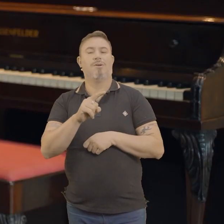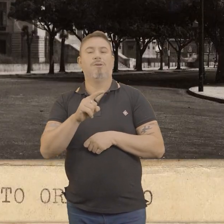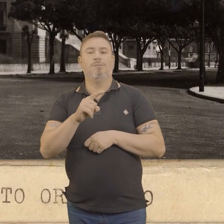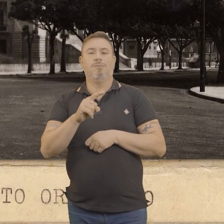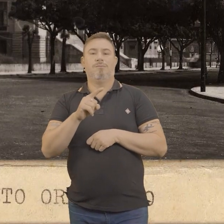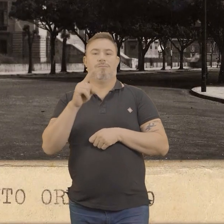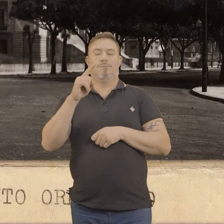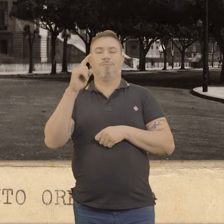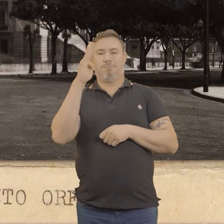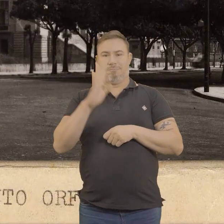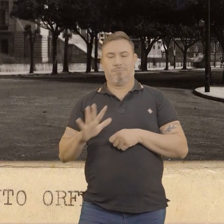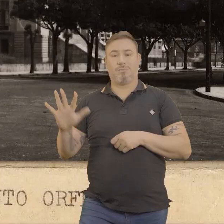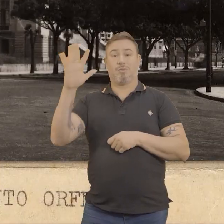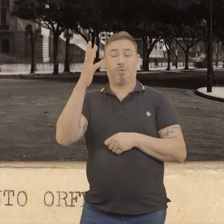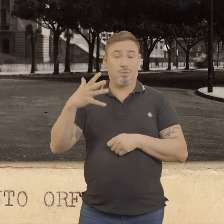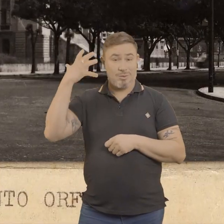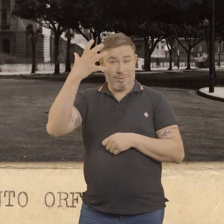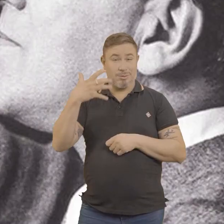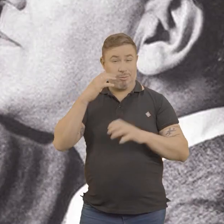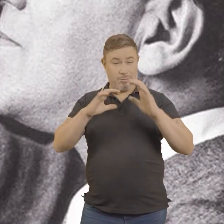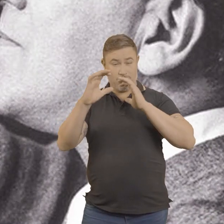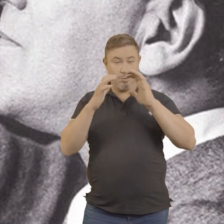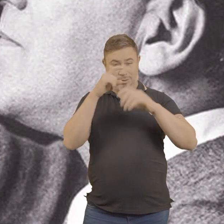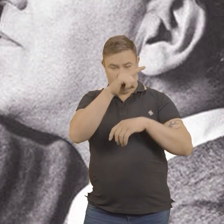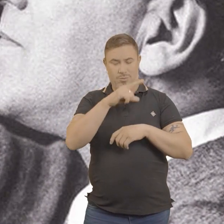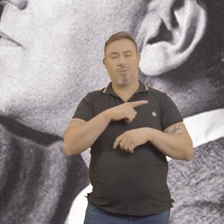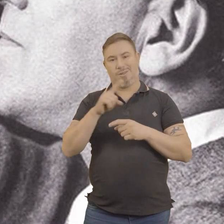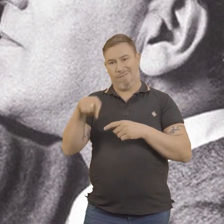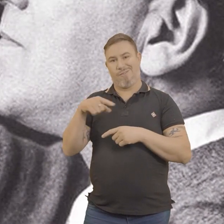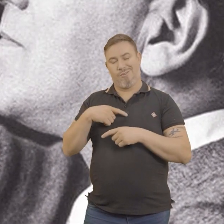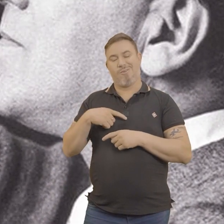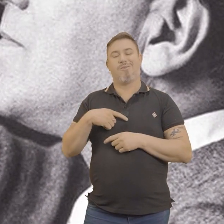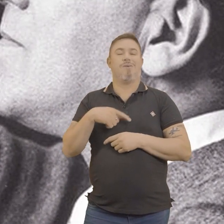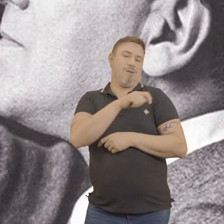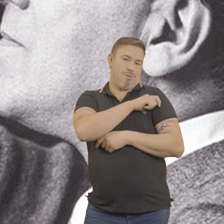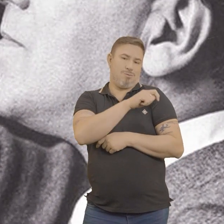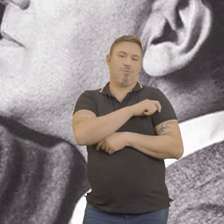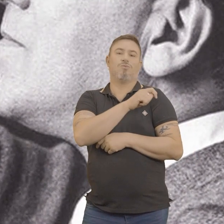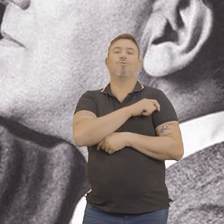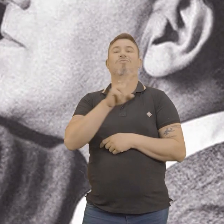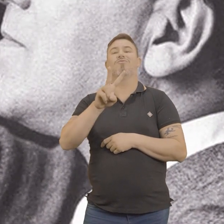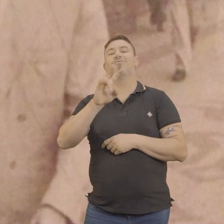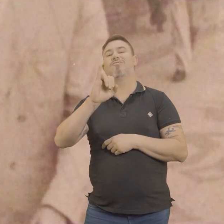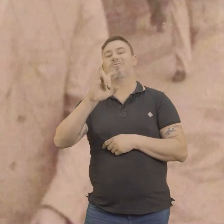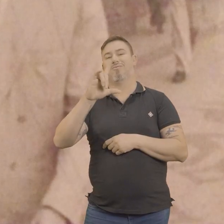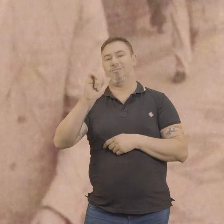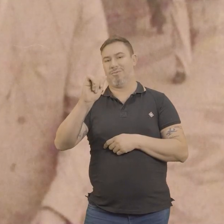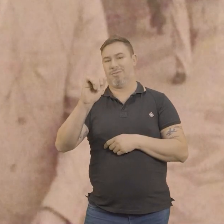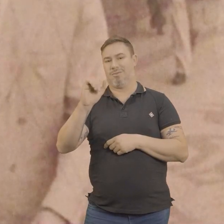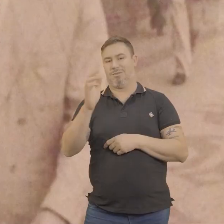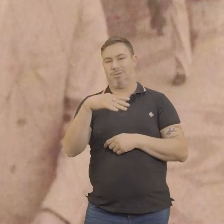Conservatório Nacional de Canto Orfeônico com o Villa-Lobos. Ele foi aluno do Villa-Lobos. Então, quando ele voltou como um